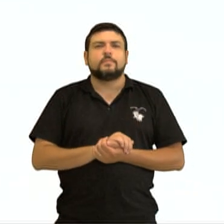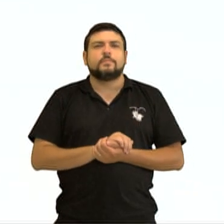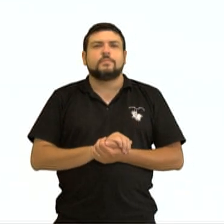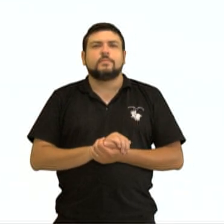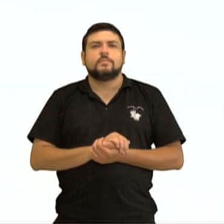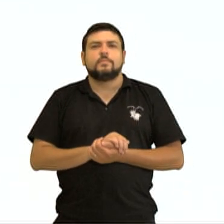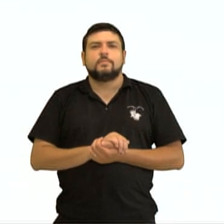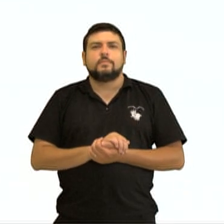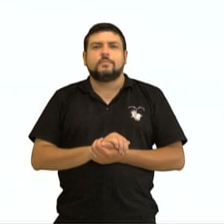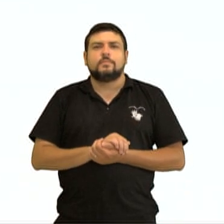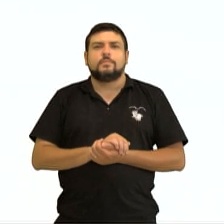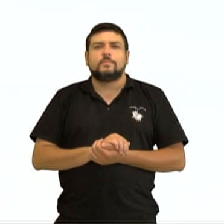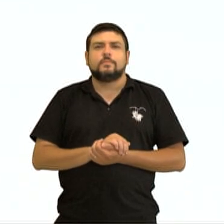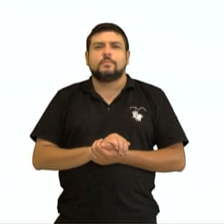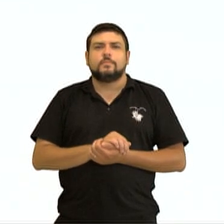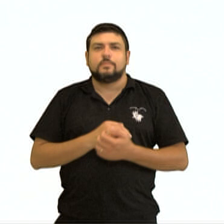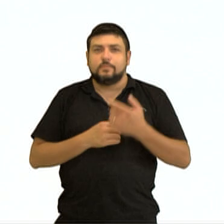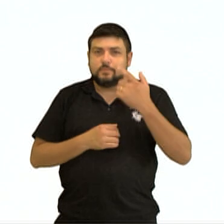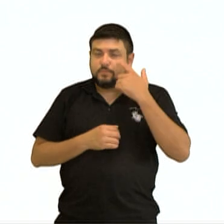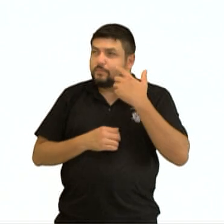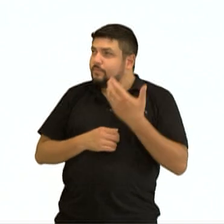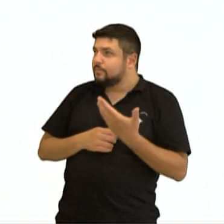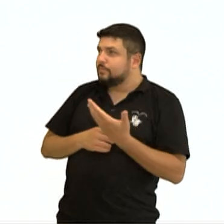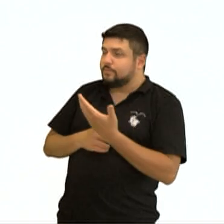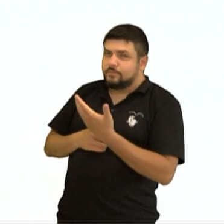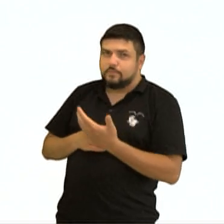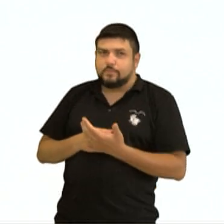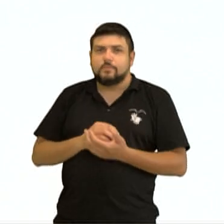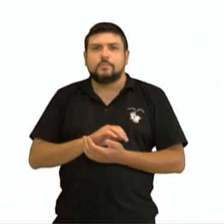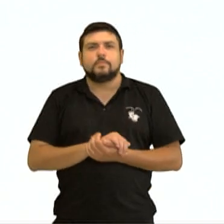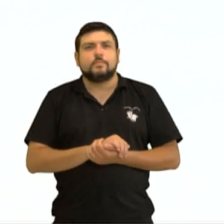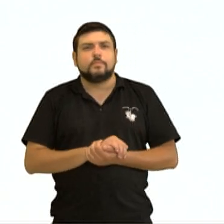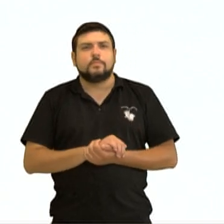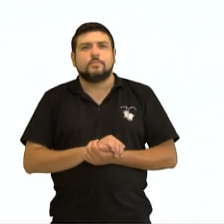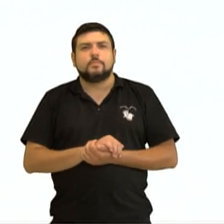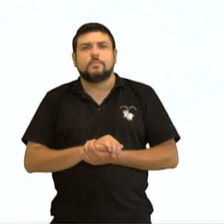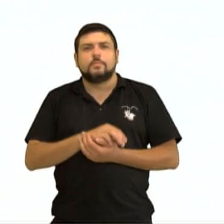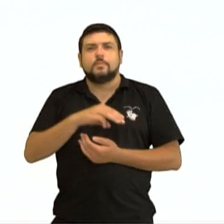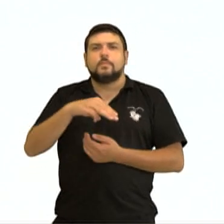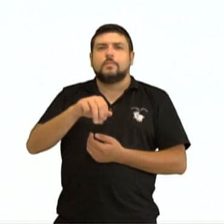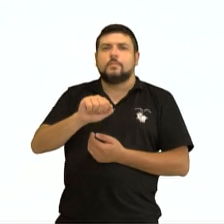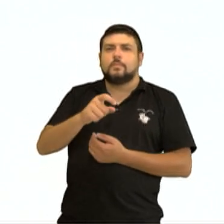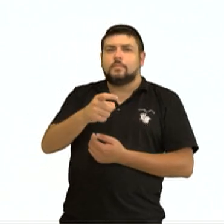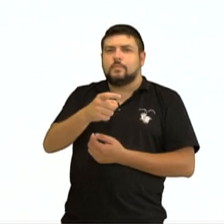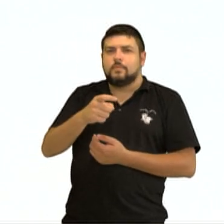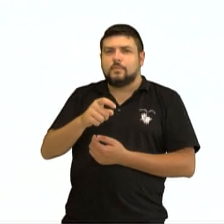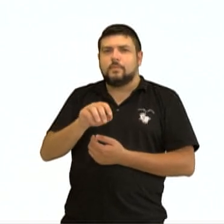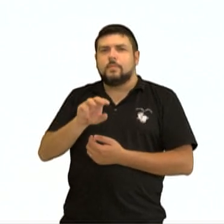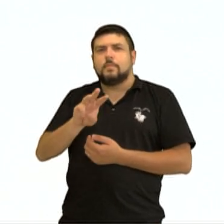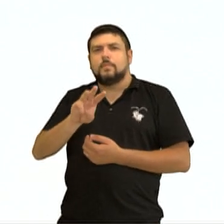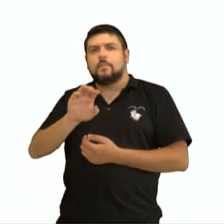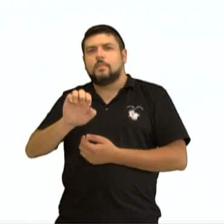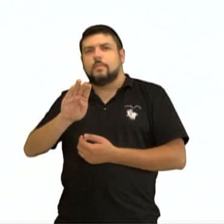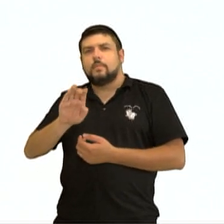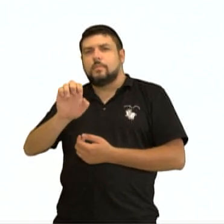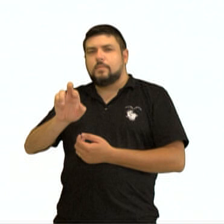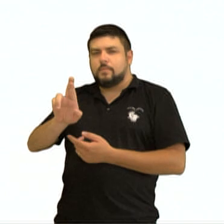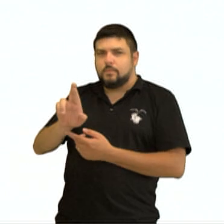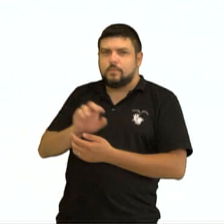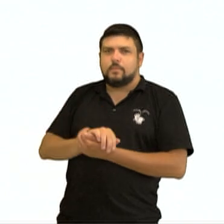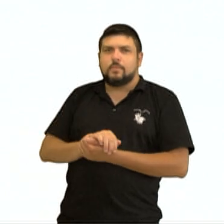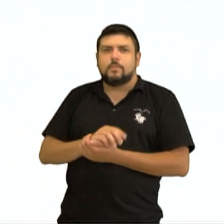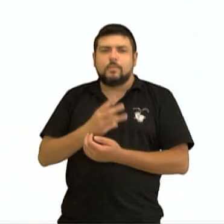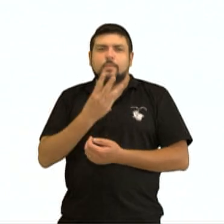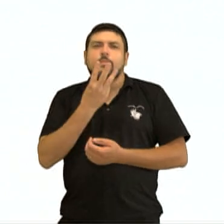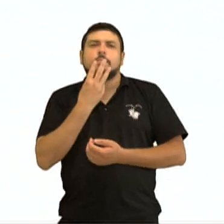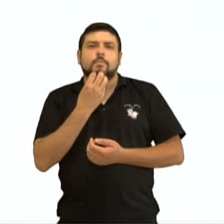Continuando, pessoal. Temos aqui a figura de Maximilian Weber, popular dentro da sociologia clássica, conhecido como